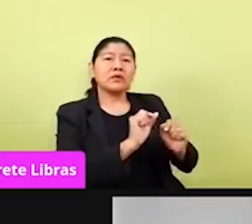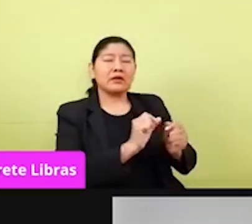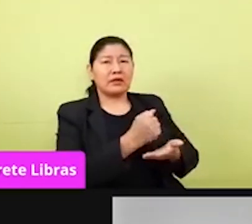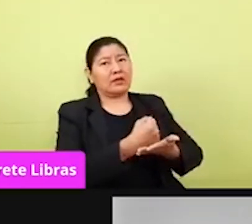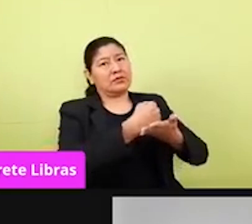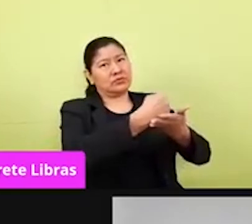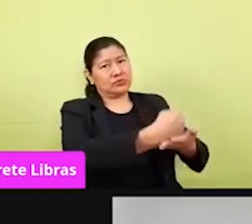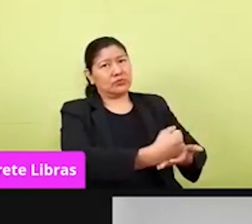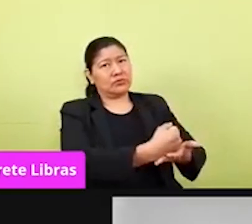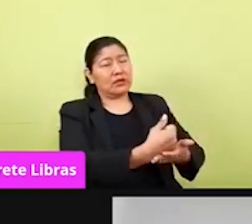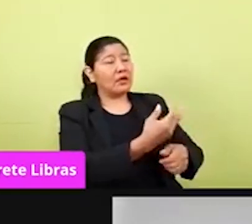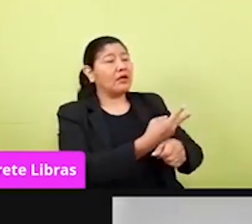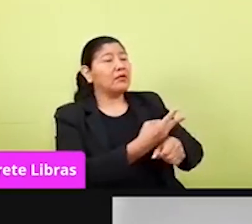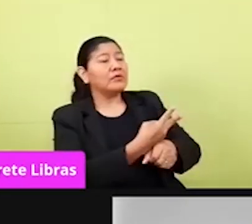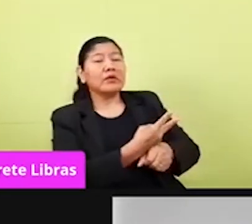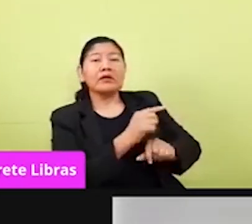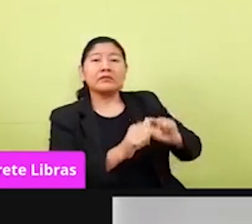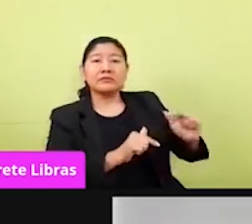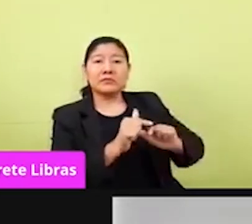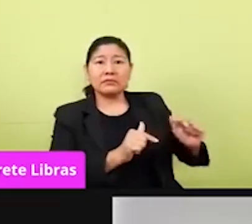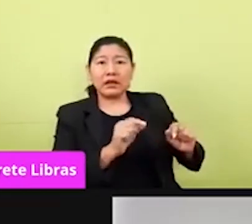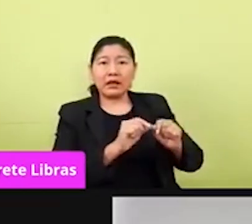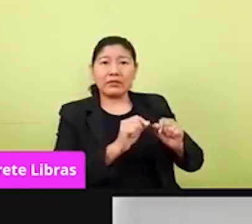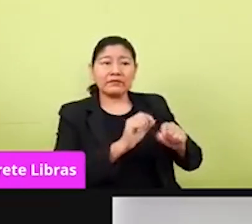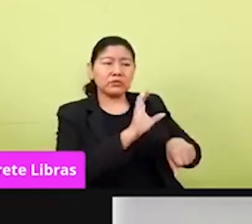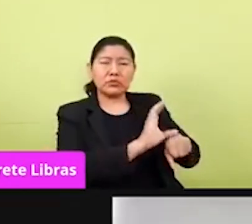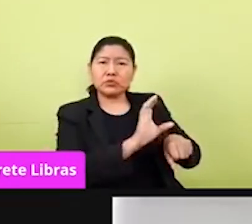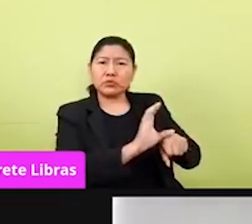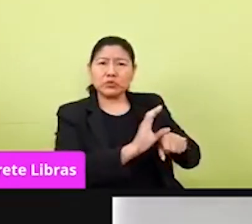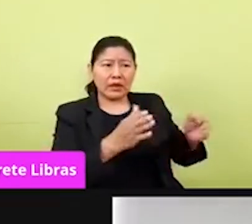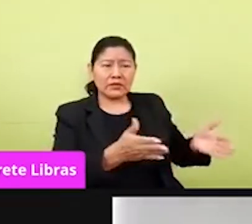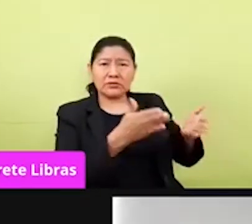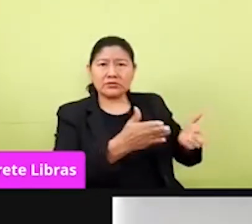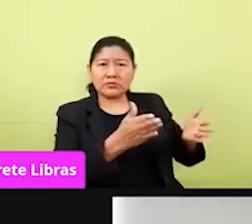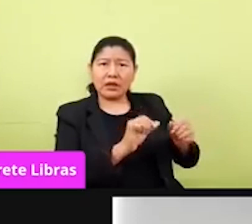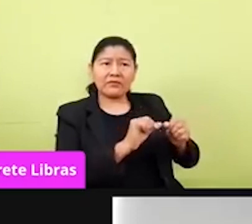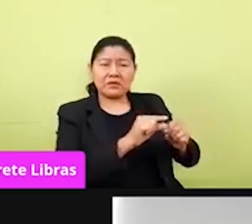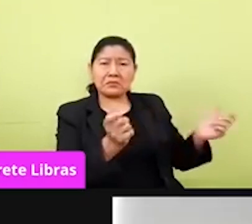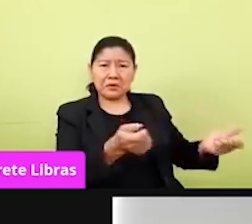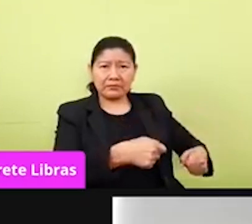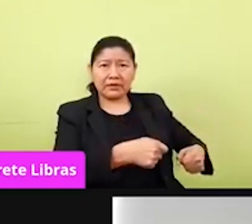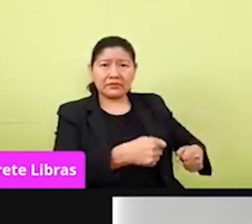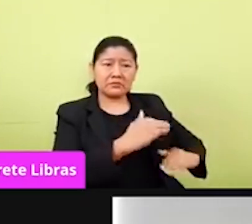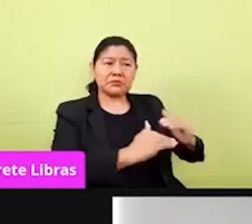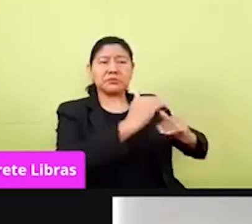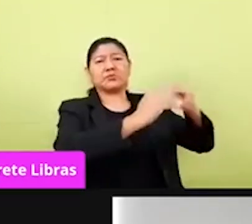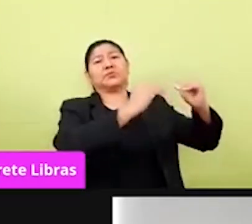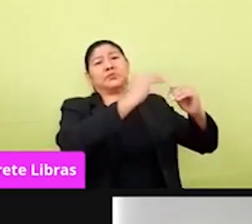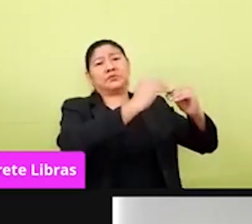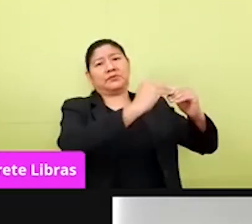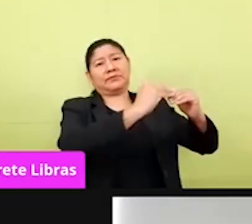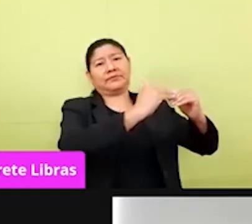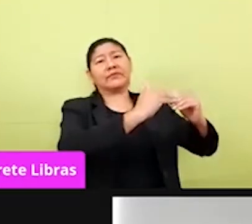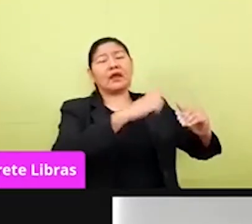situação, mas não tem nenhum projeto ainda que tenha sido aprovado, né, dentro daquilo que a gente consideraria o ideal para que ela